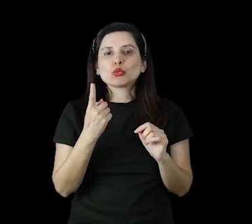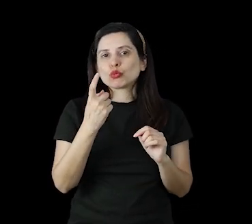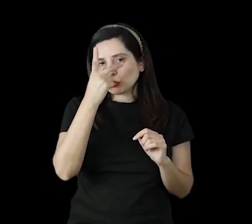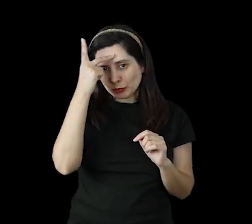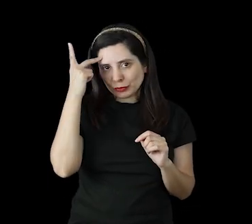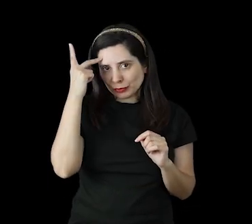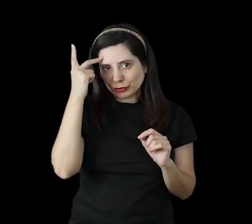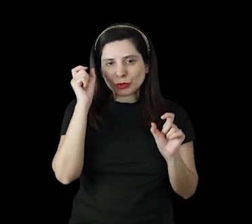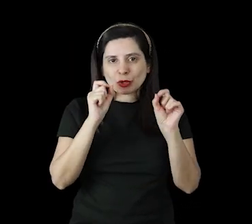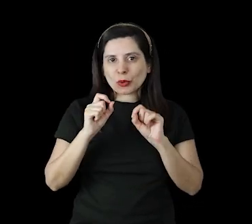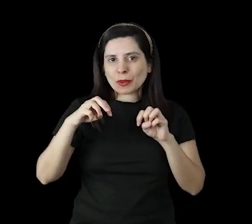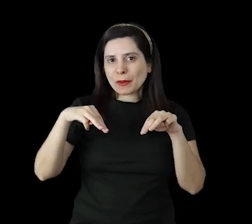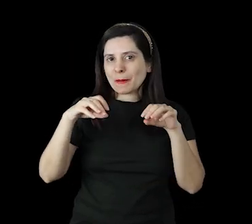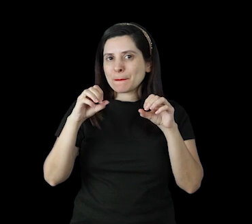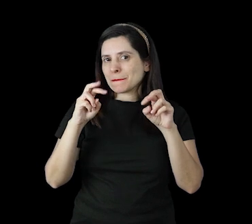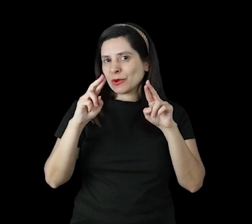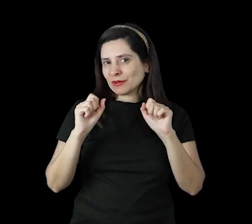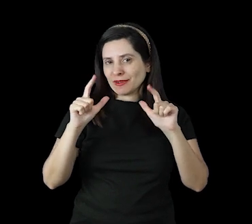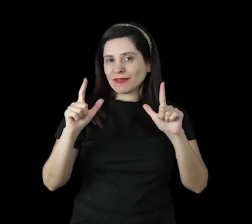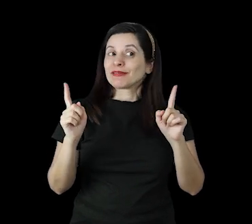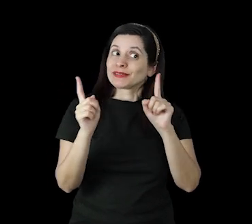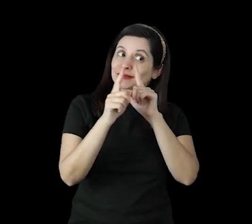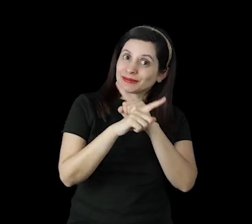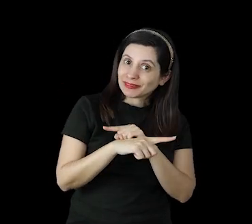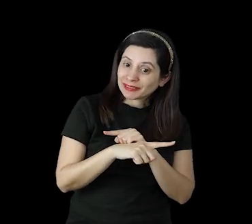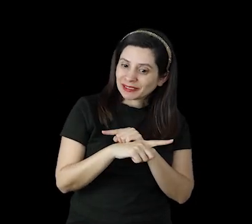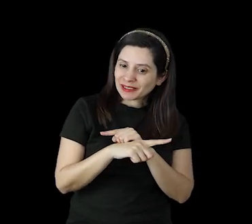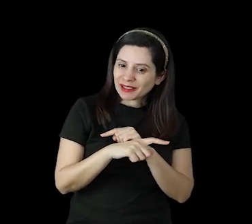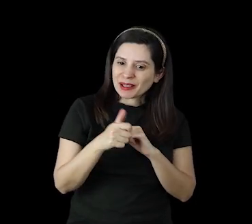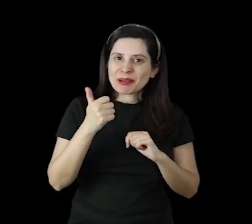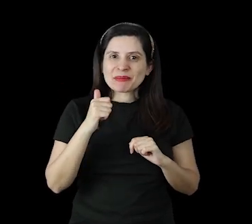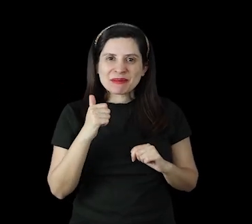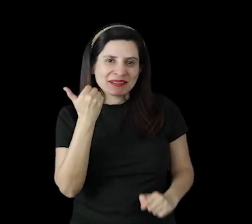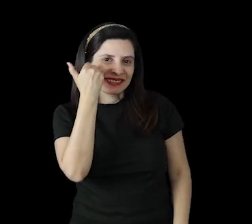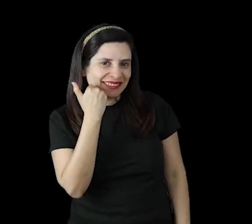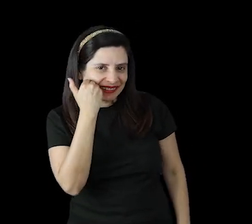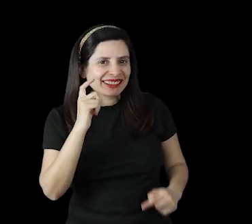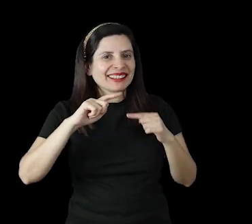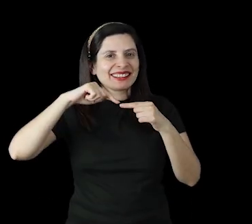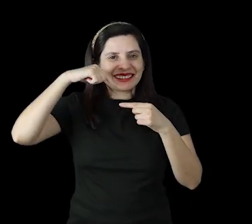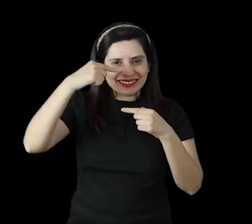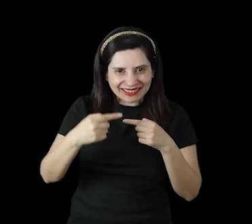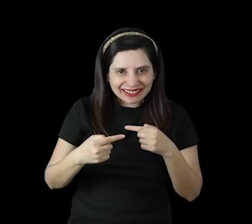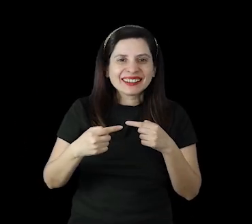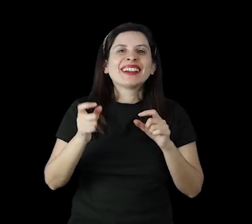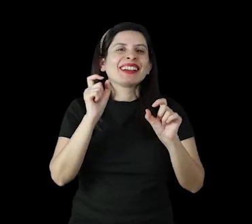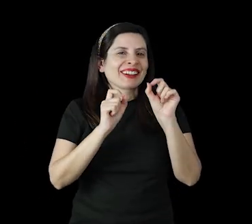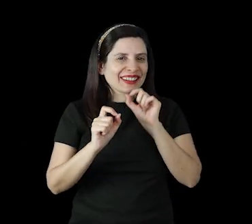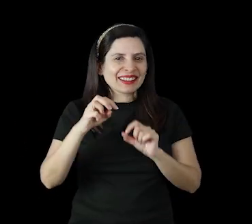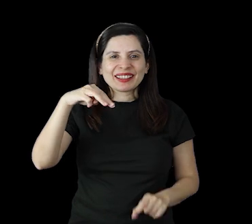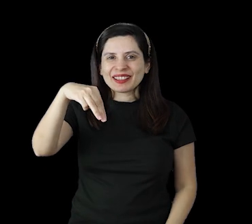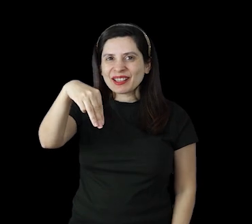que é moralista, vai fazer o contrário, né. Primeiro ela é depravada, depois ela é moralista.